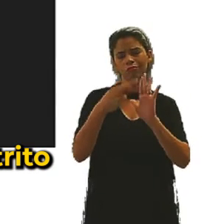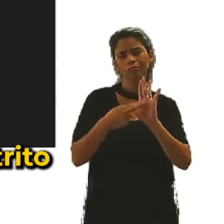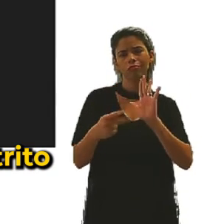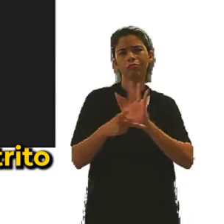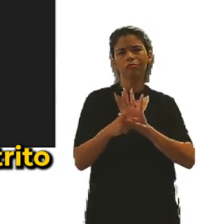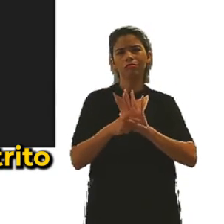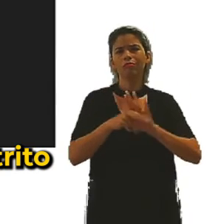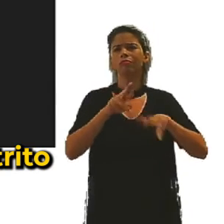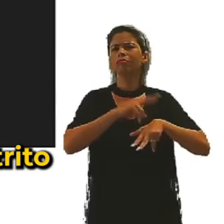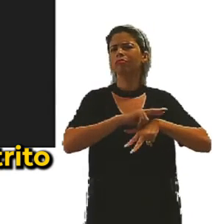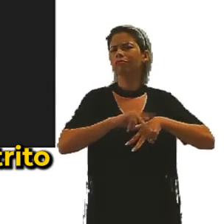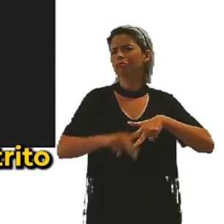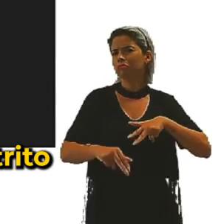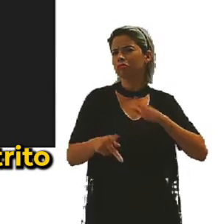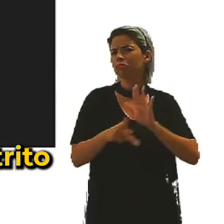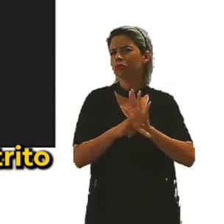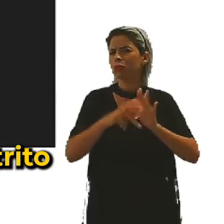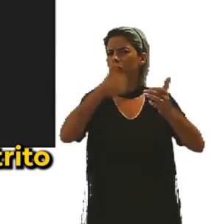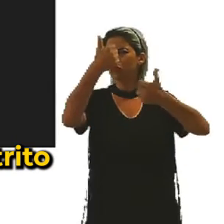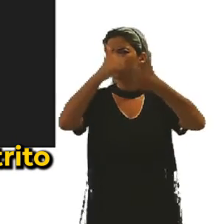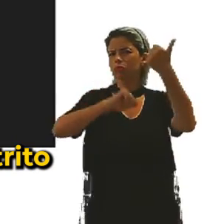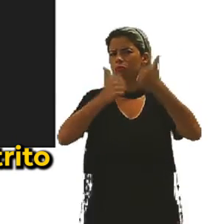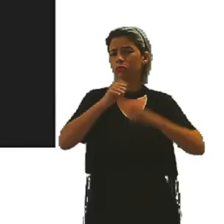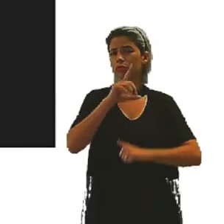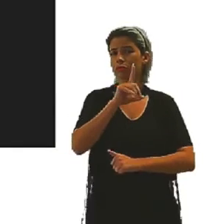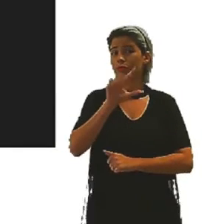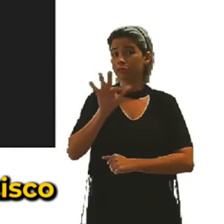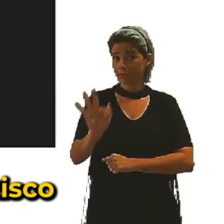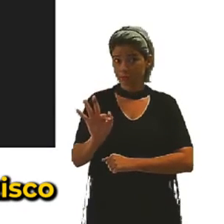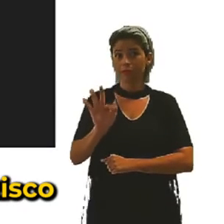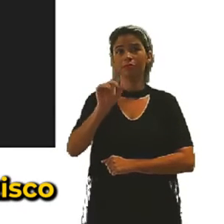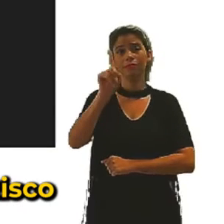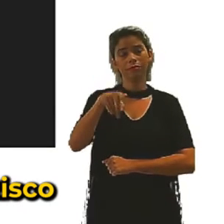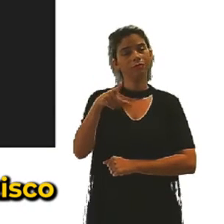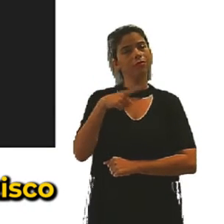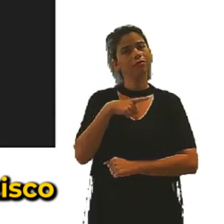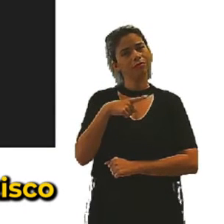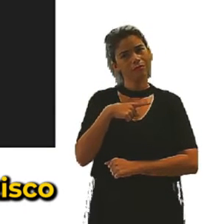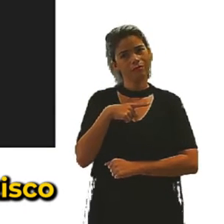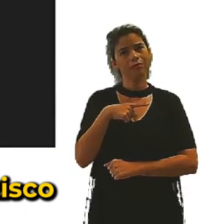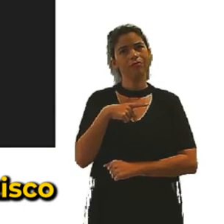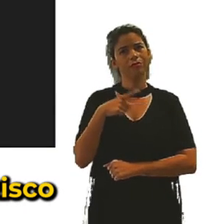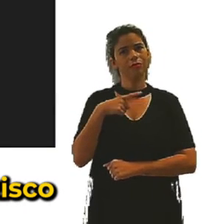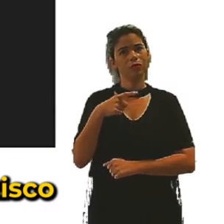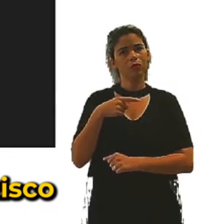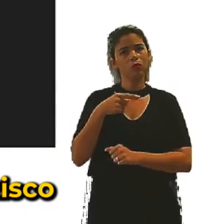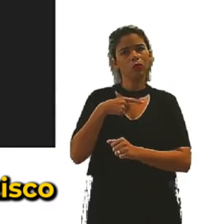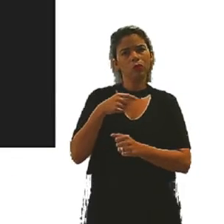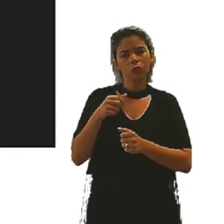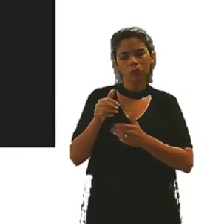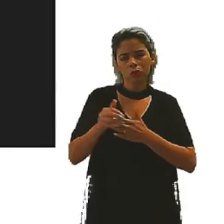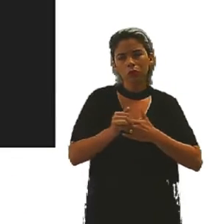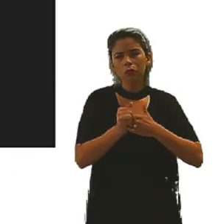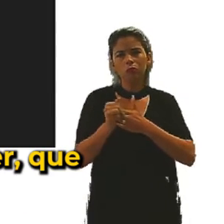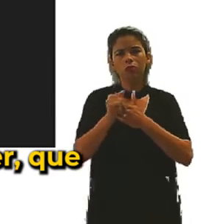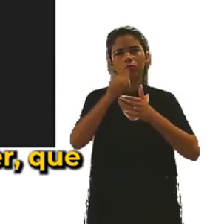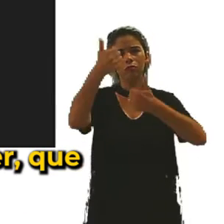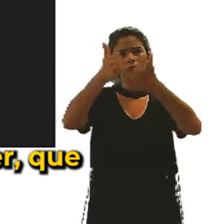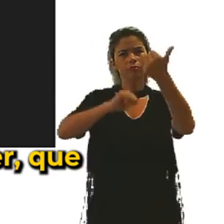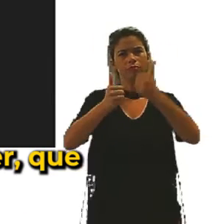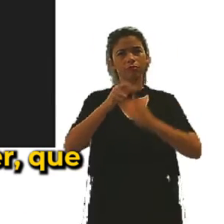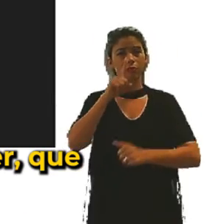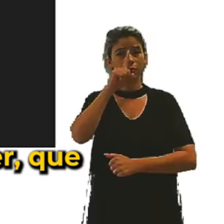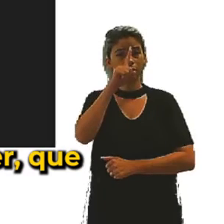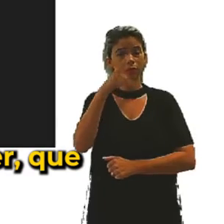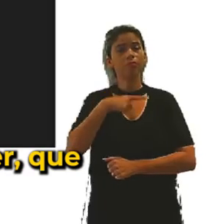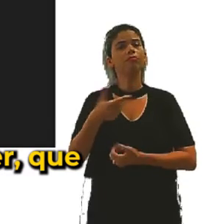perspectiva de gênero e protocolo de avaliação de risco do Distrito Federal, nós temos aqui o guia de avaliação de risco, que